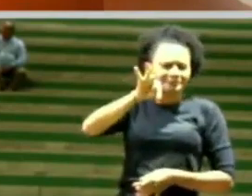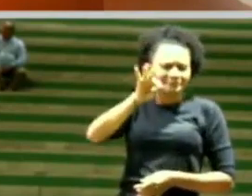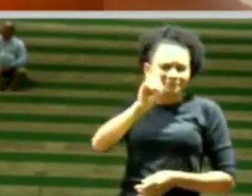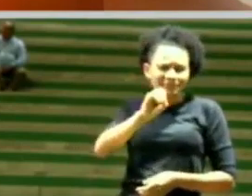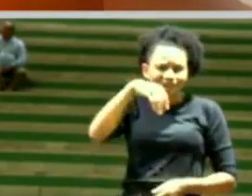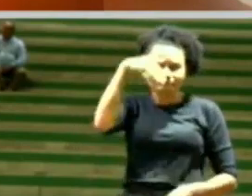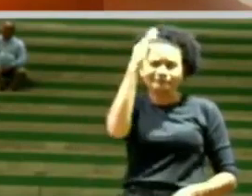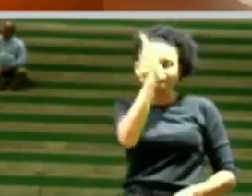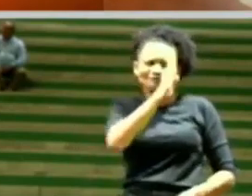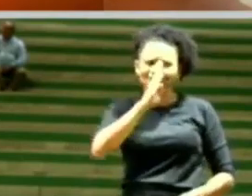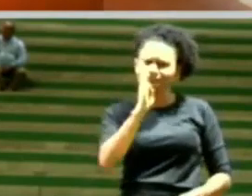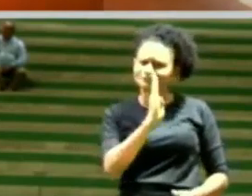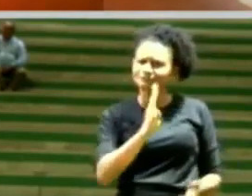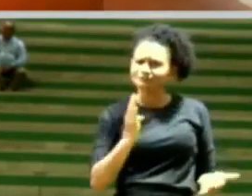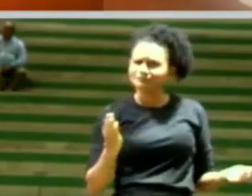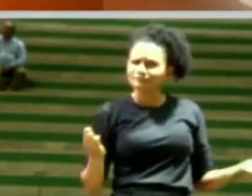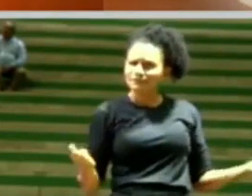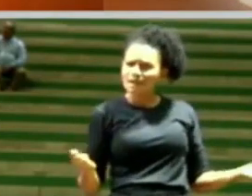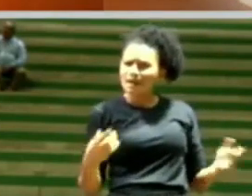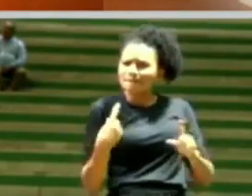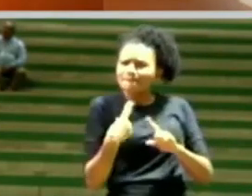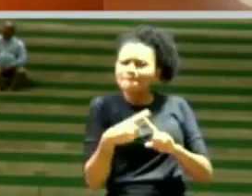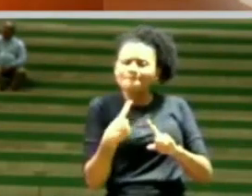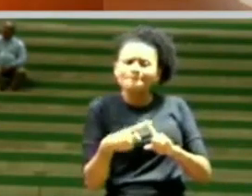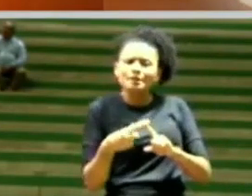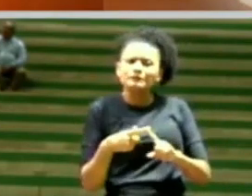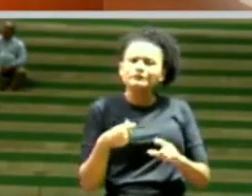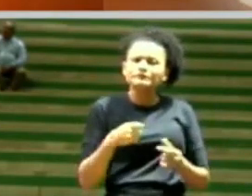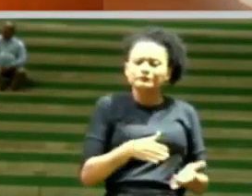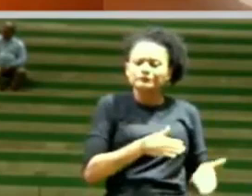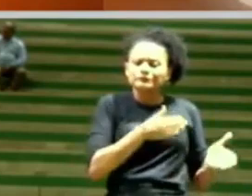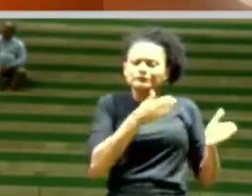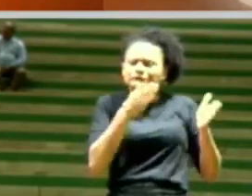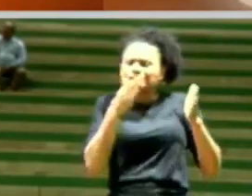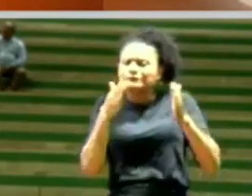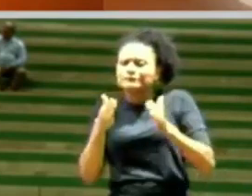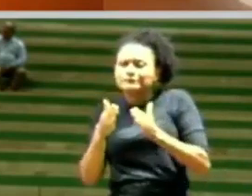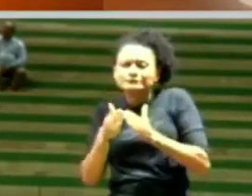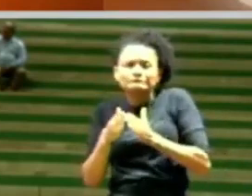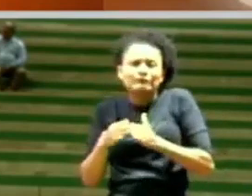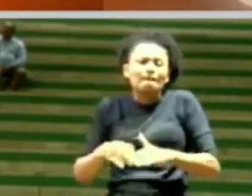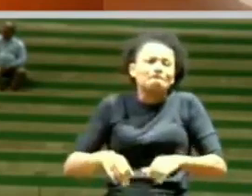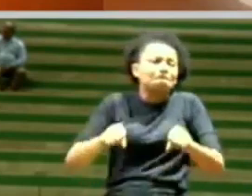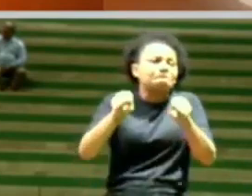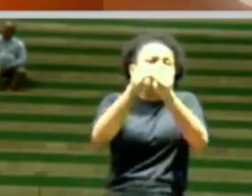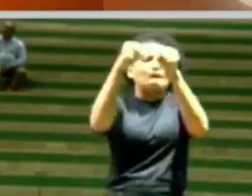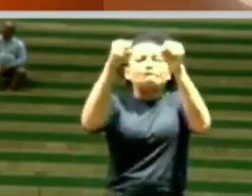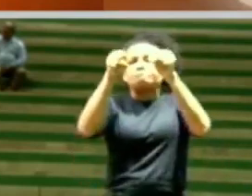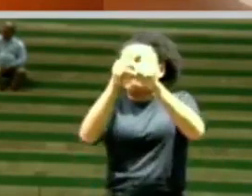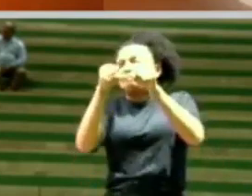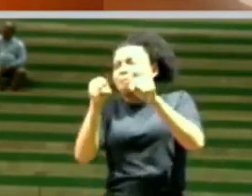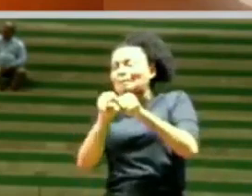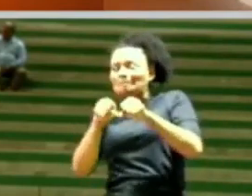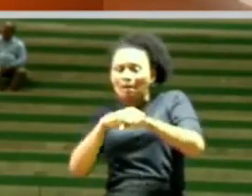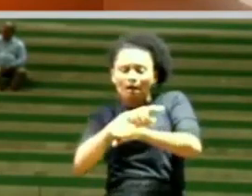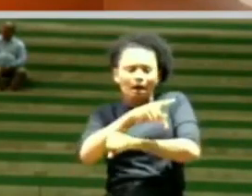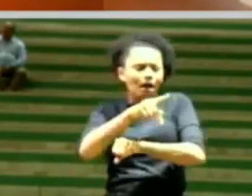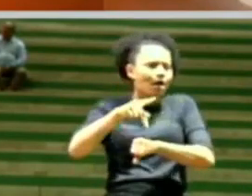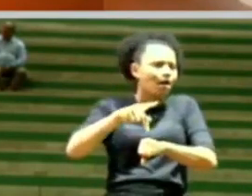Porque avivamento, ele aparece em tempos de crise nacional,